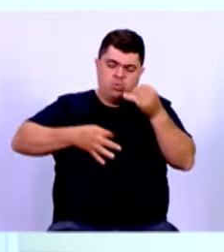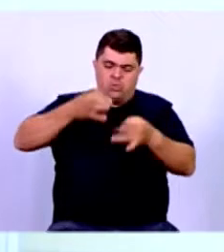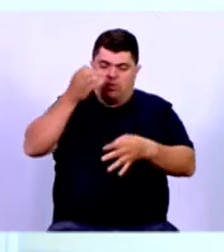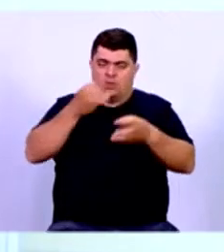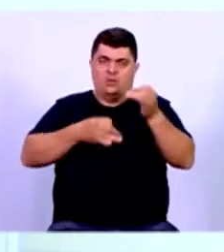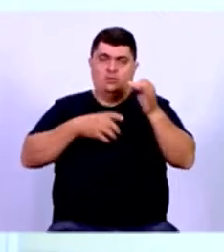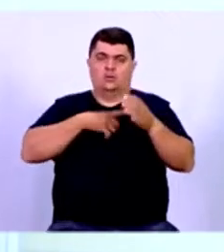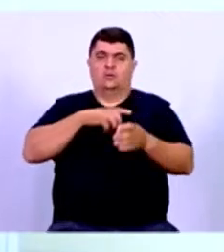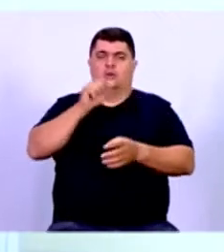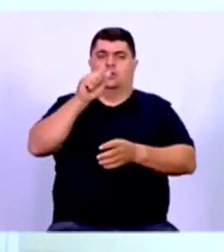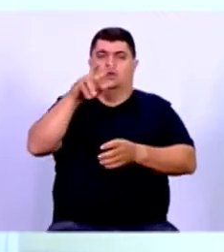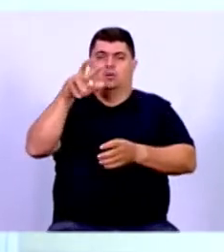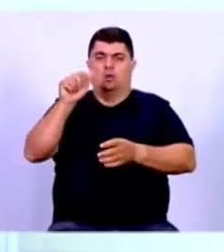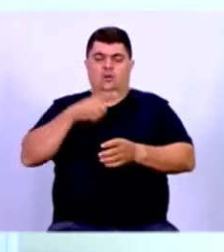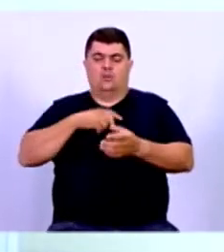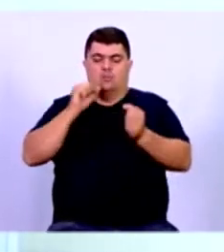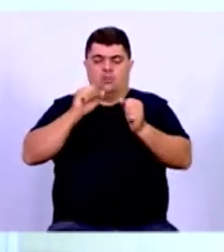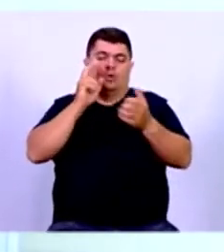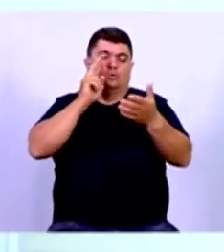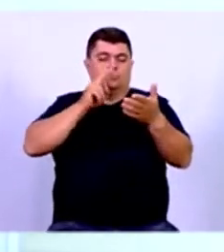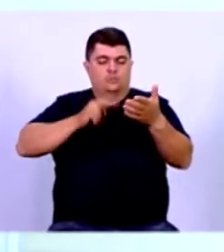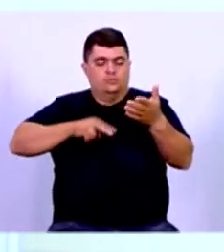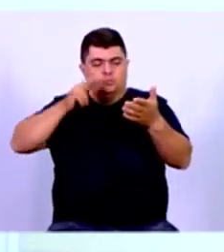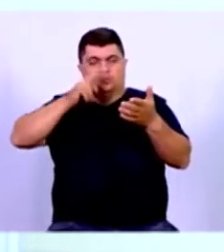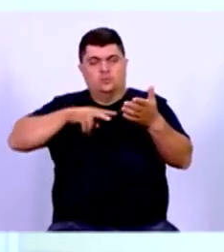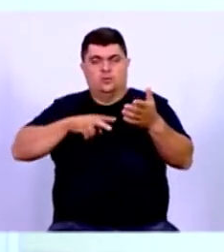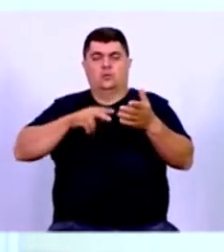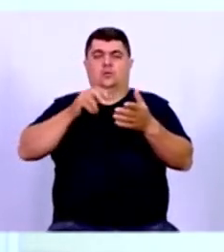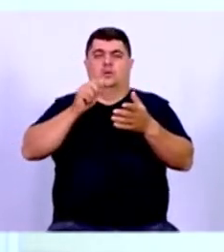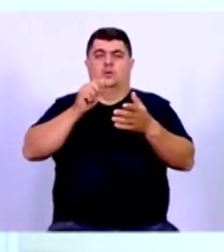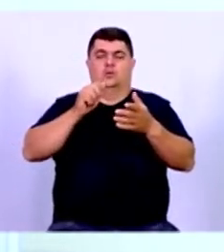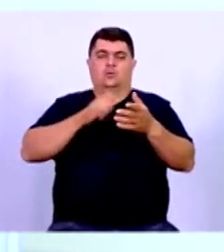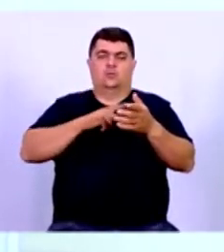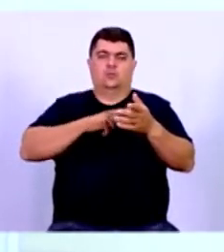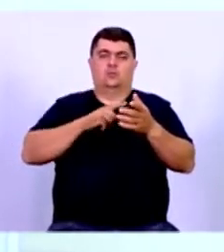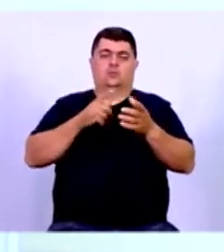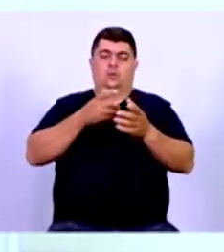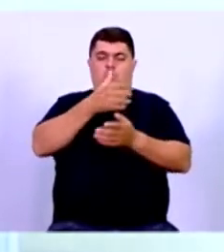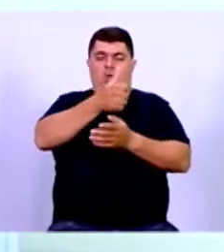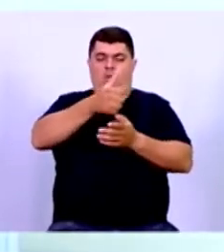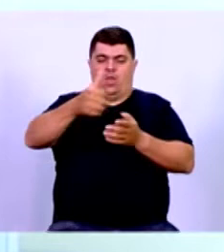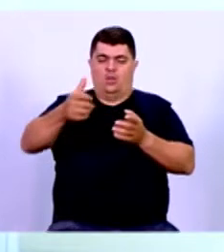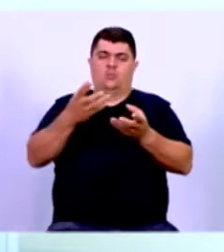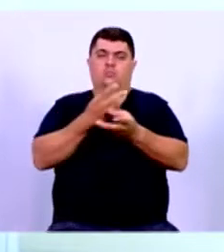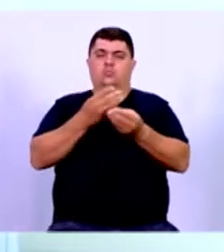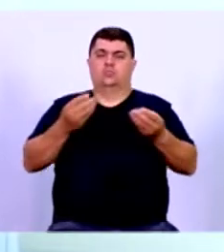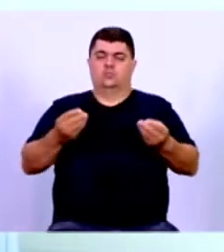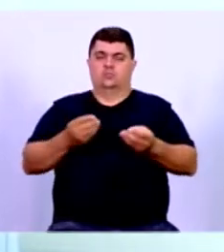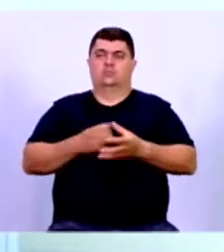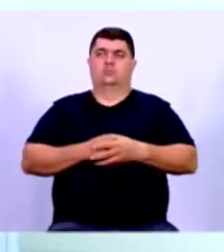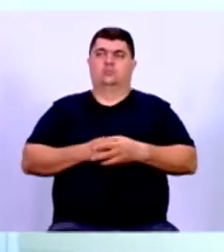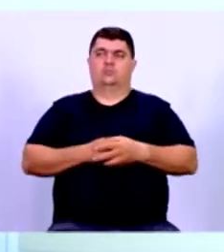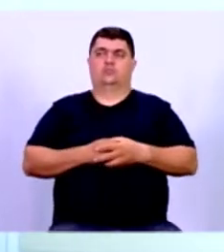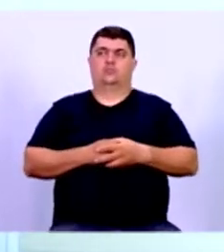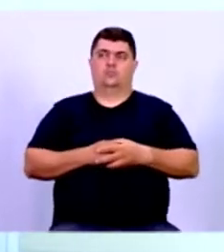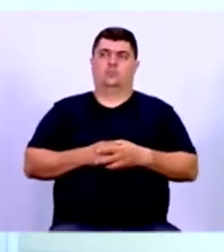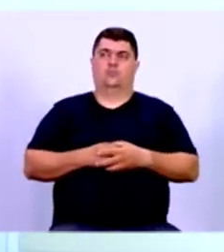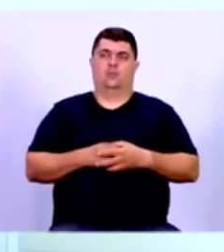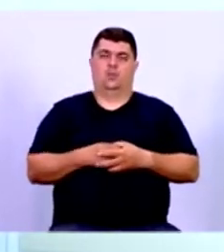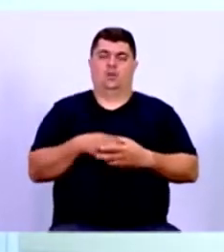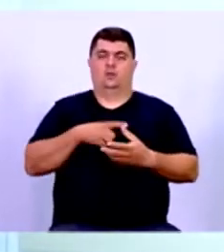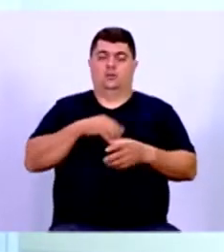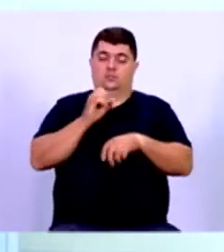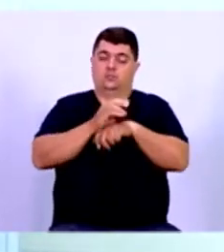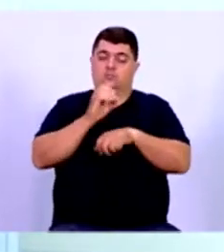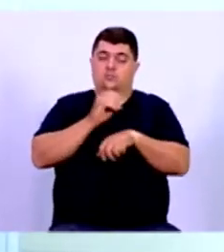disponível no ambiente de vocês, para vocês visualizarem todos os anexos. São bastante anexos, porque ela operacionaliza e